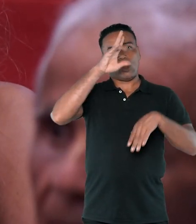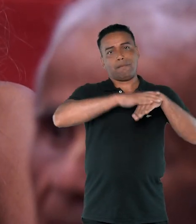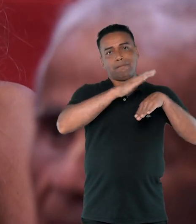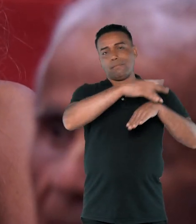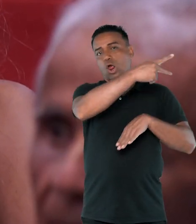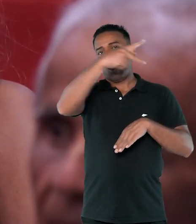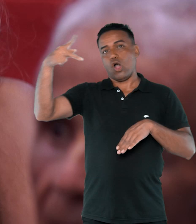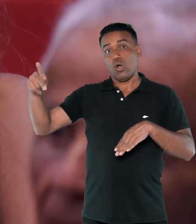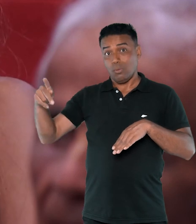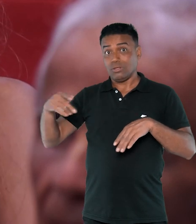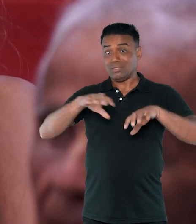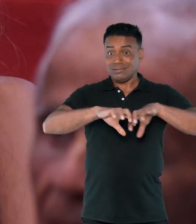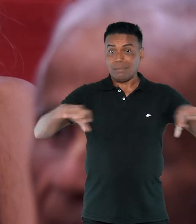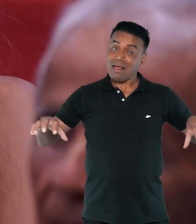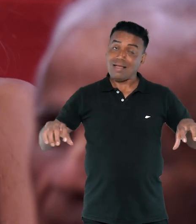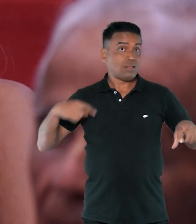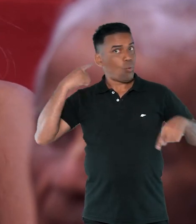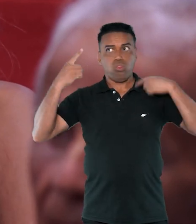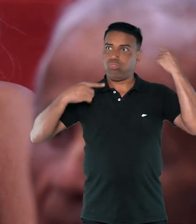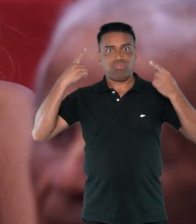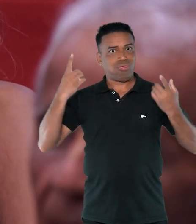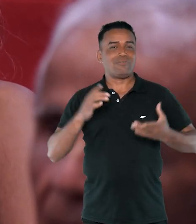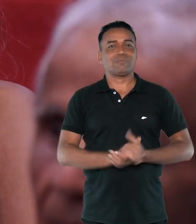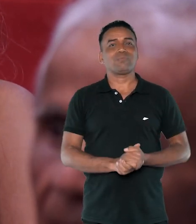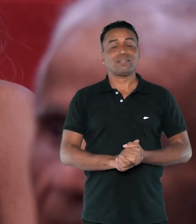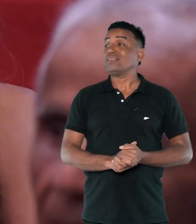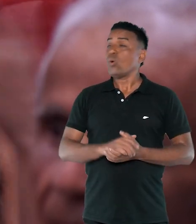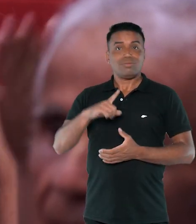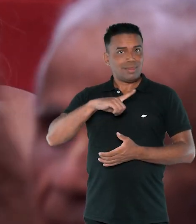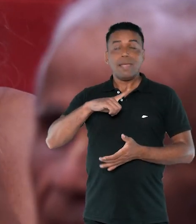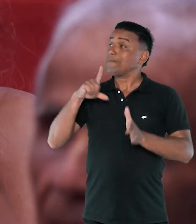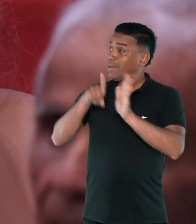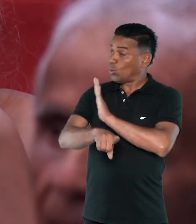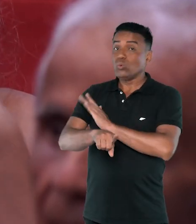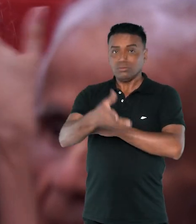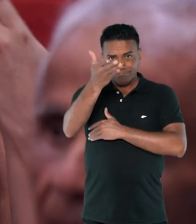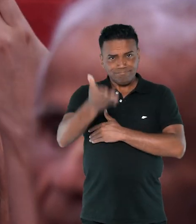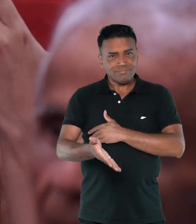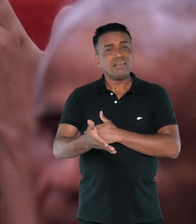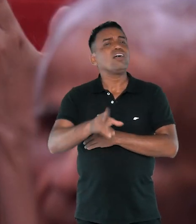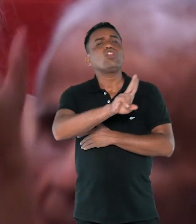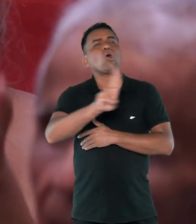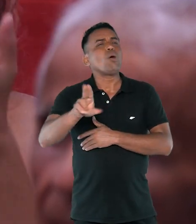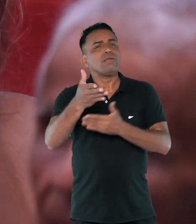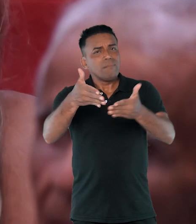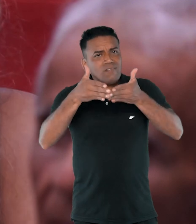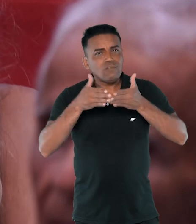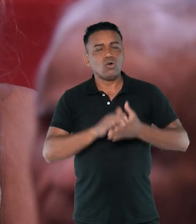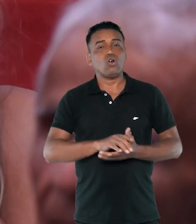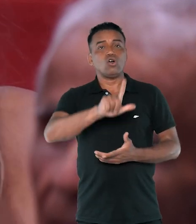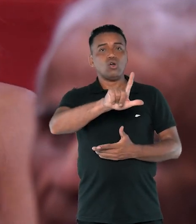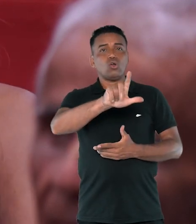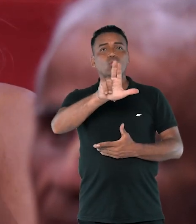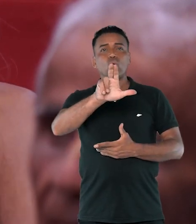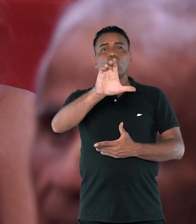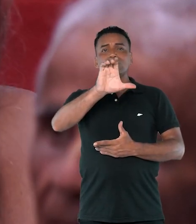você localiza na sua clínica, assim, no cotidiano, uma diferença do modo de amor feminino e masculino.